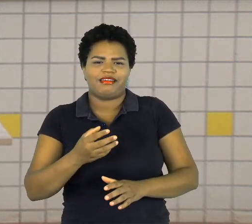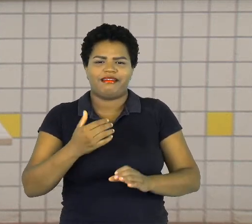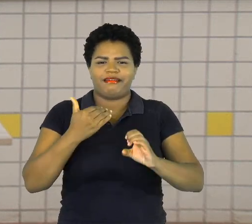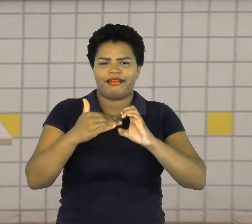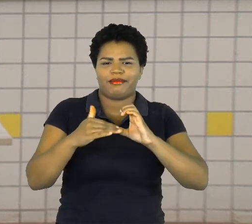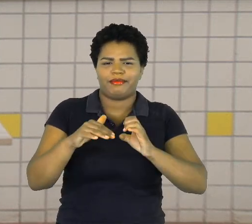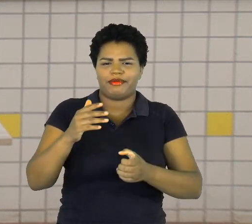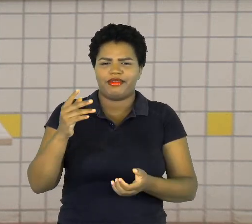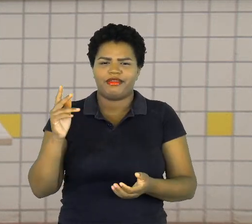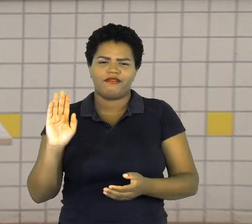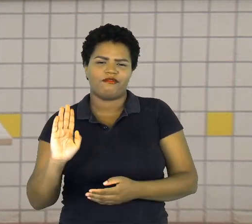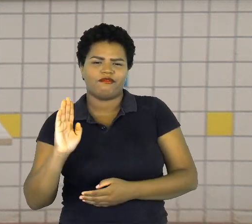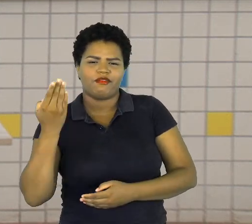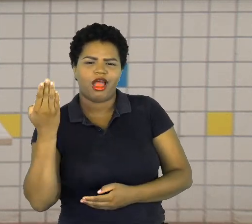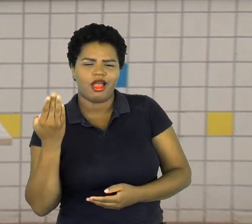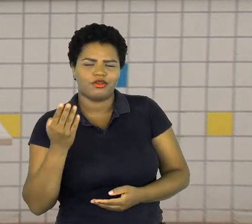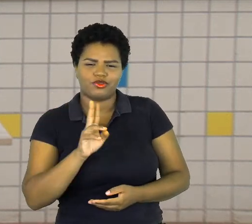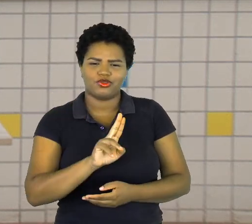nome falso, não.